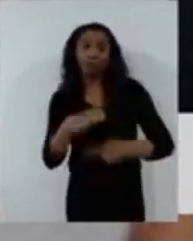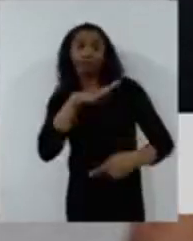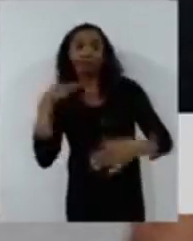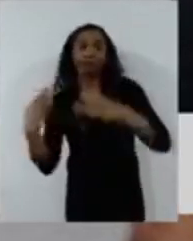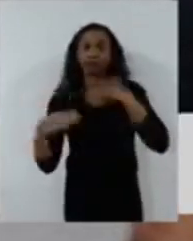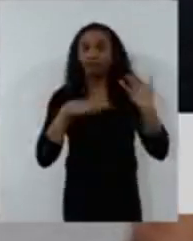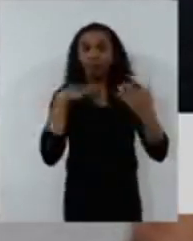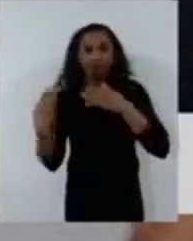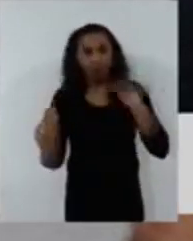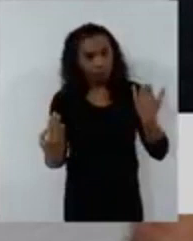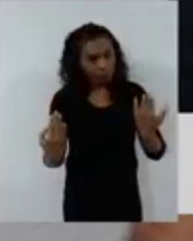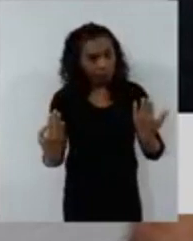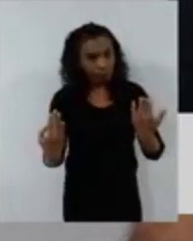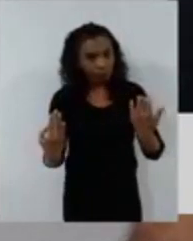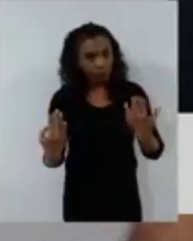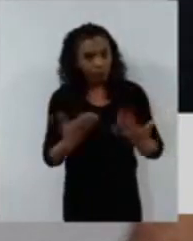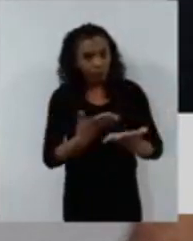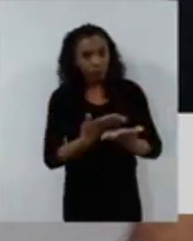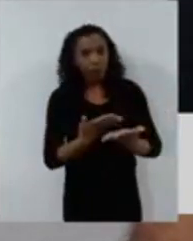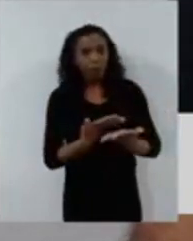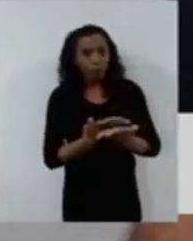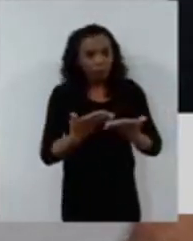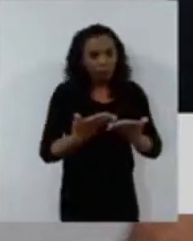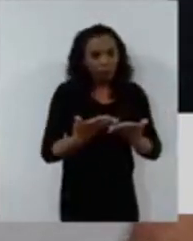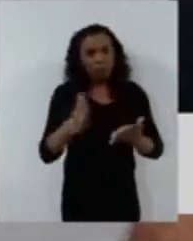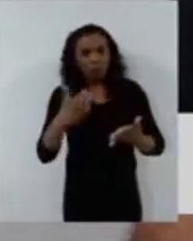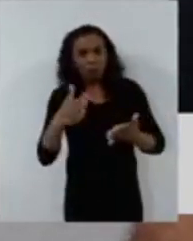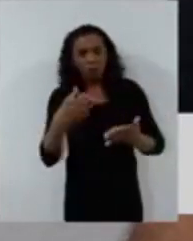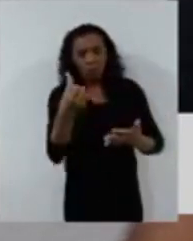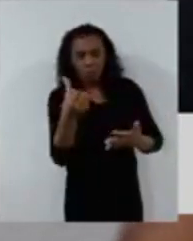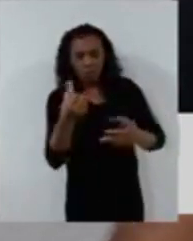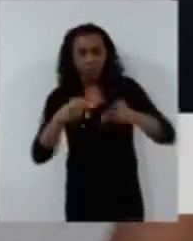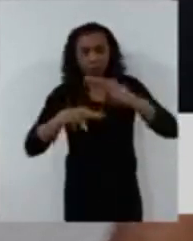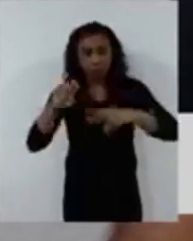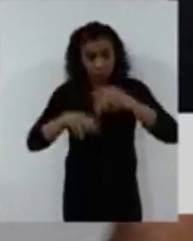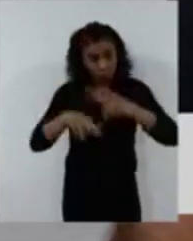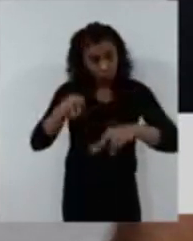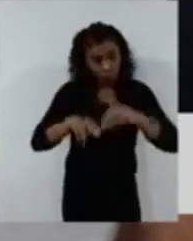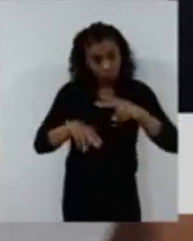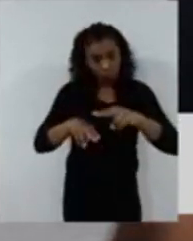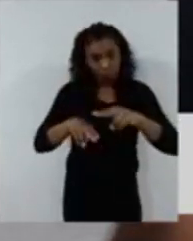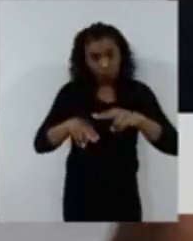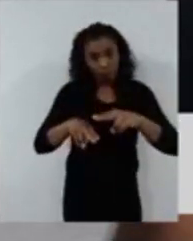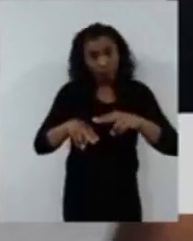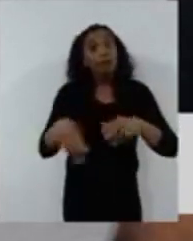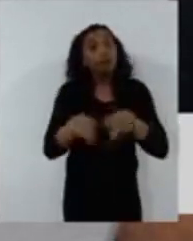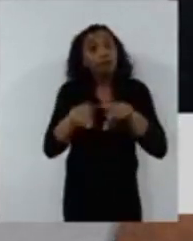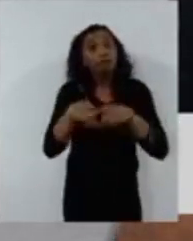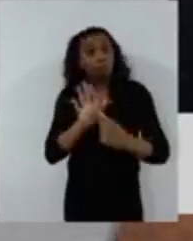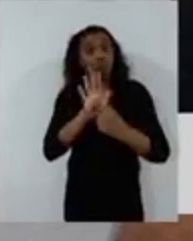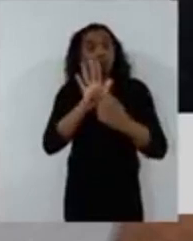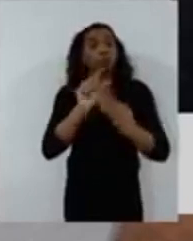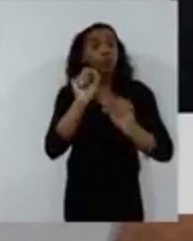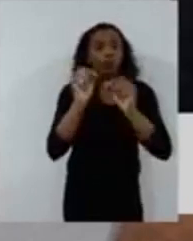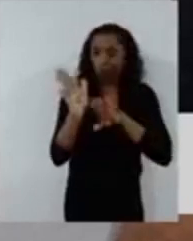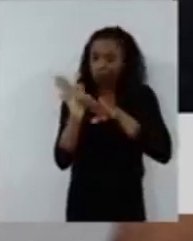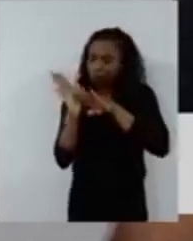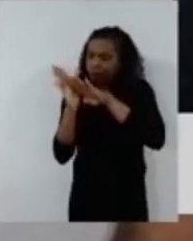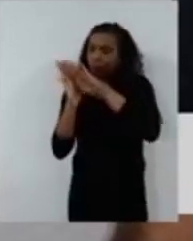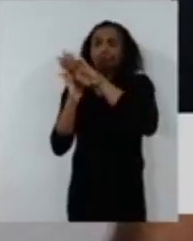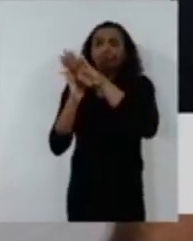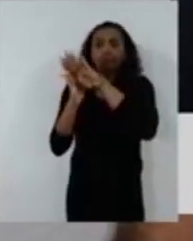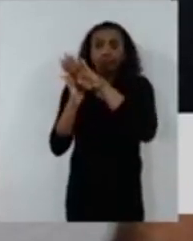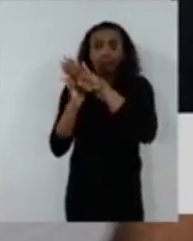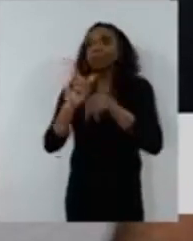Outros estudos já mostraram possíveis picos que não aconteceram aqui na nossa região por causa